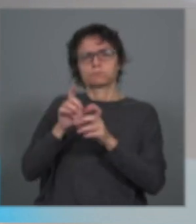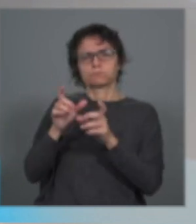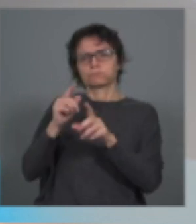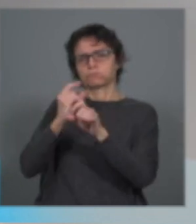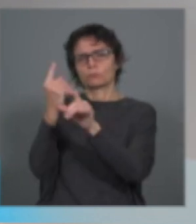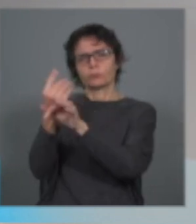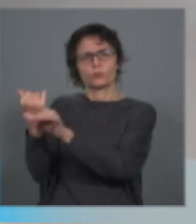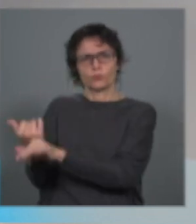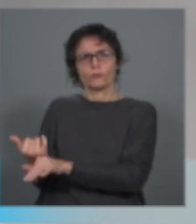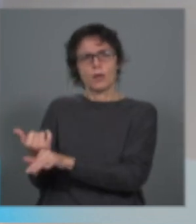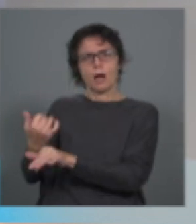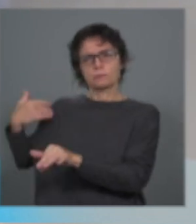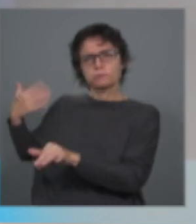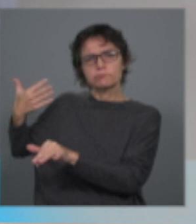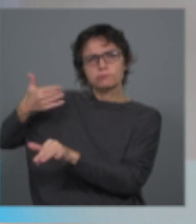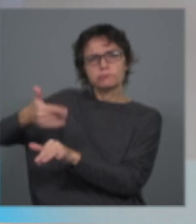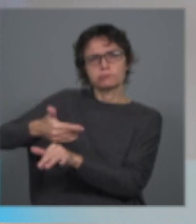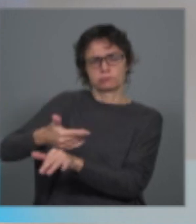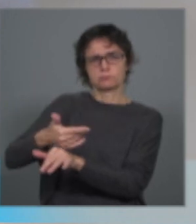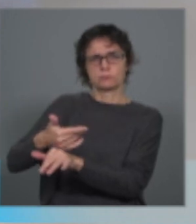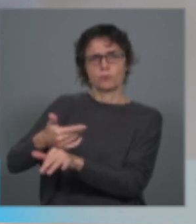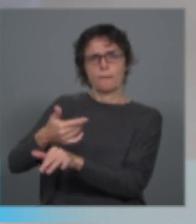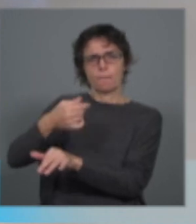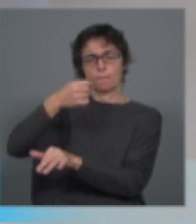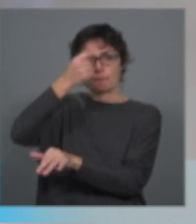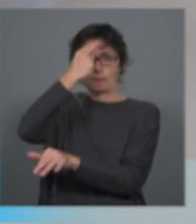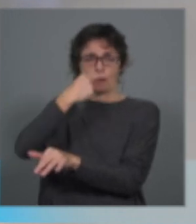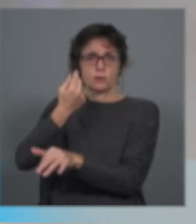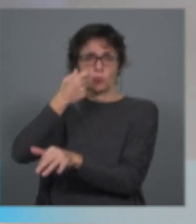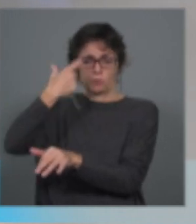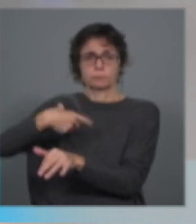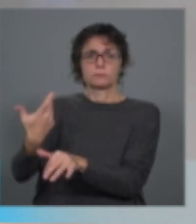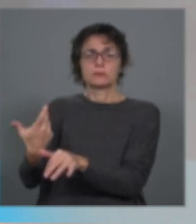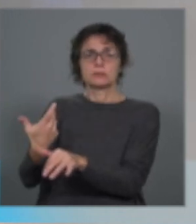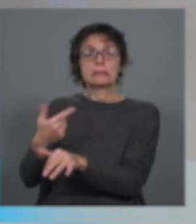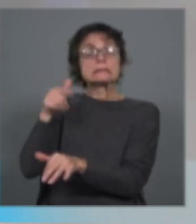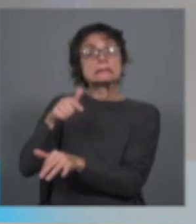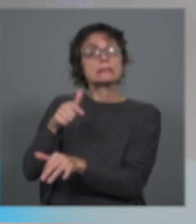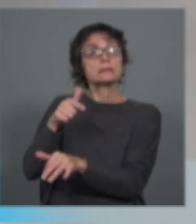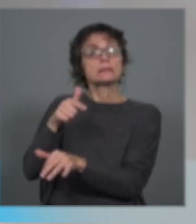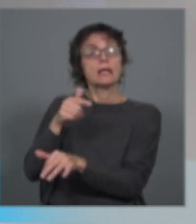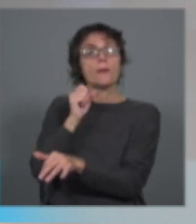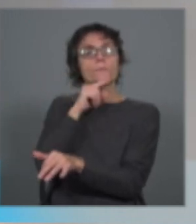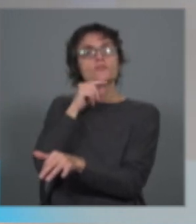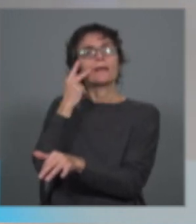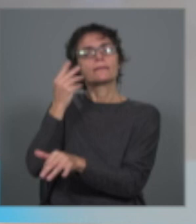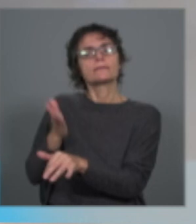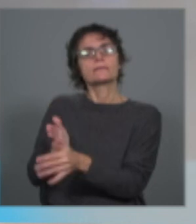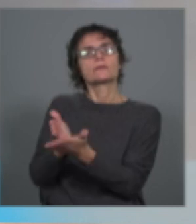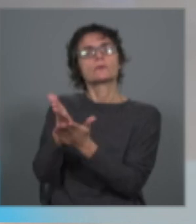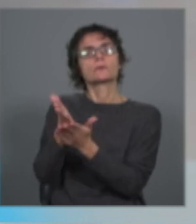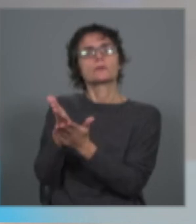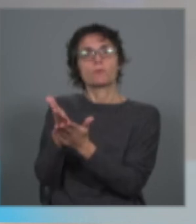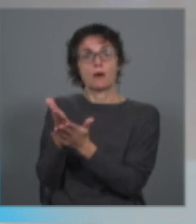milhares ao longo da história da humanidade, e a mera sobrevivência dessa entidade estranha